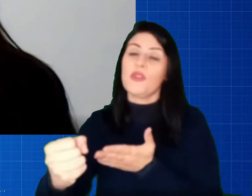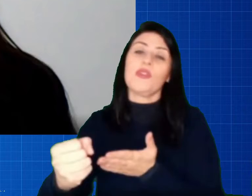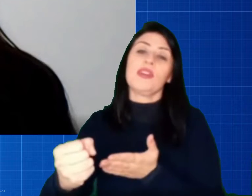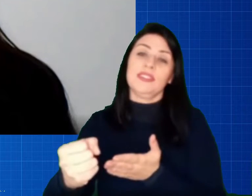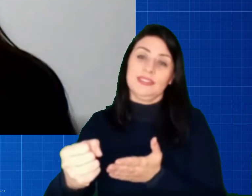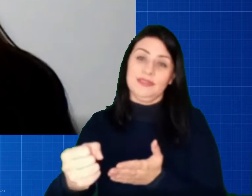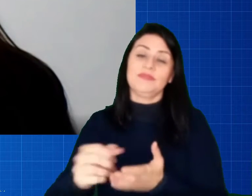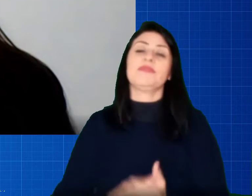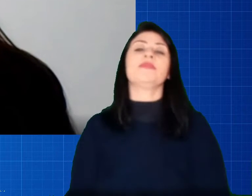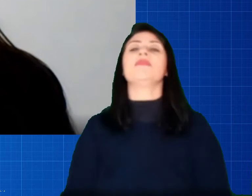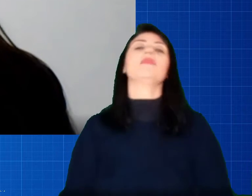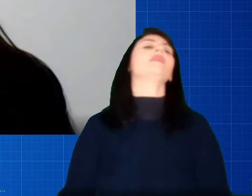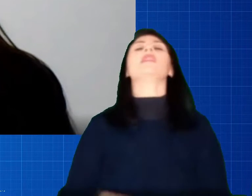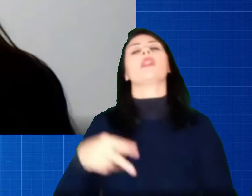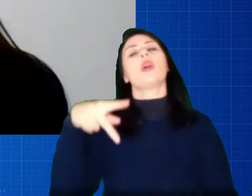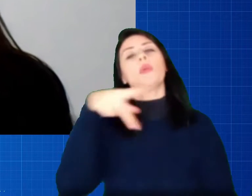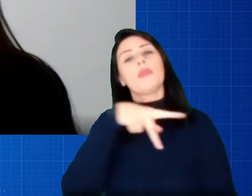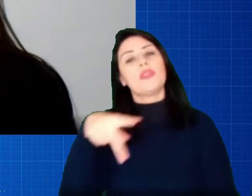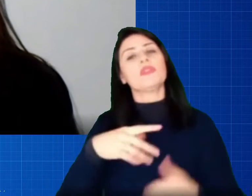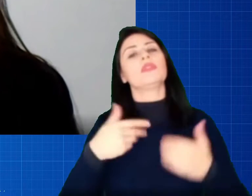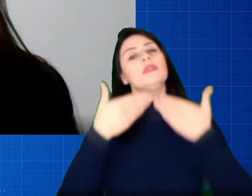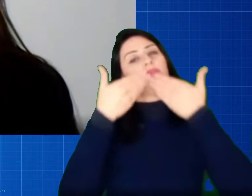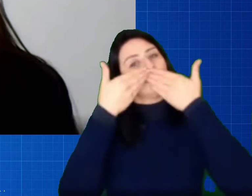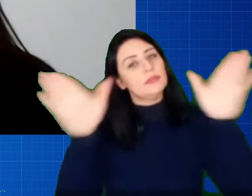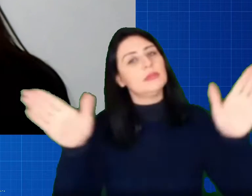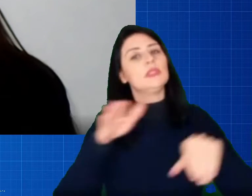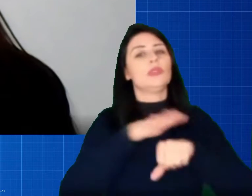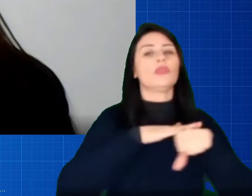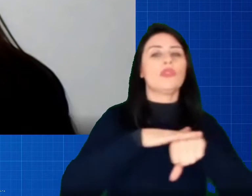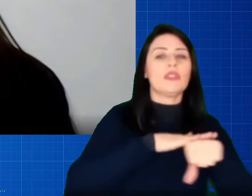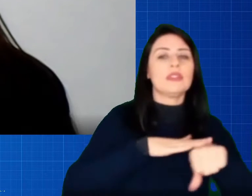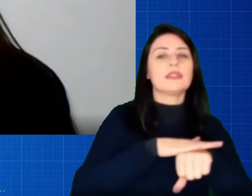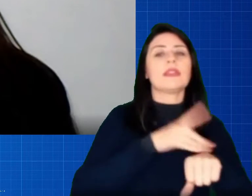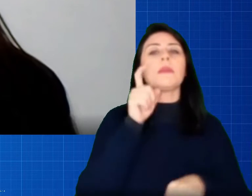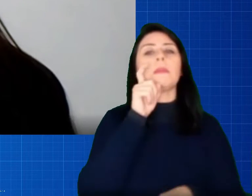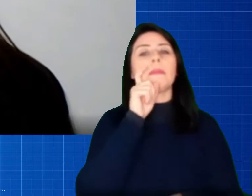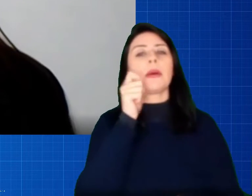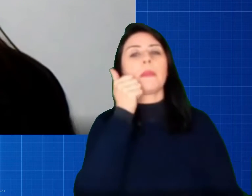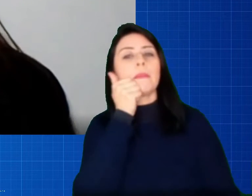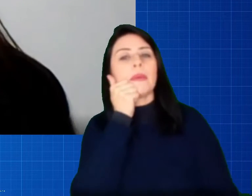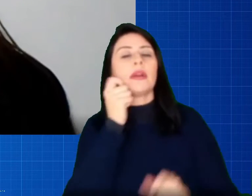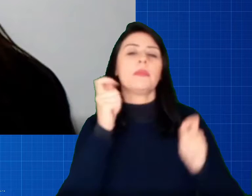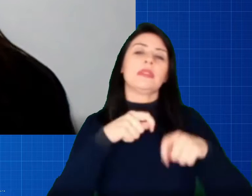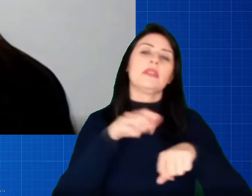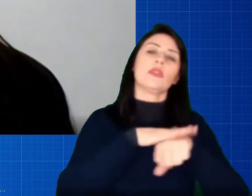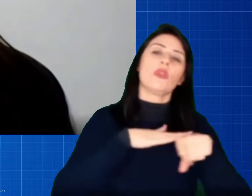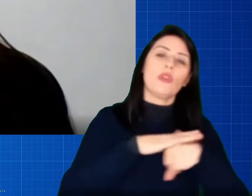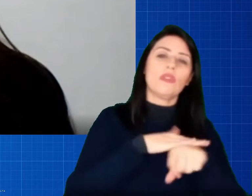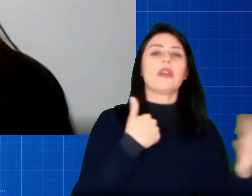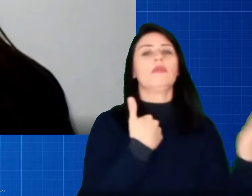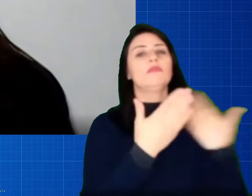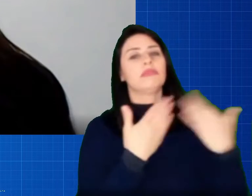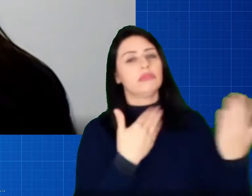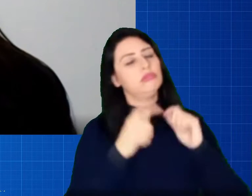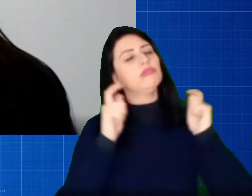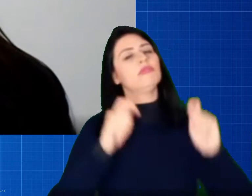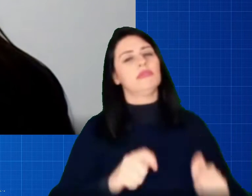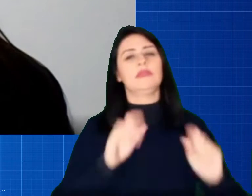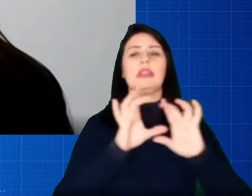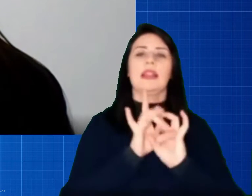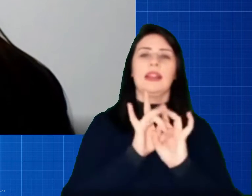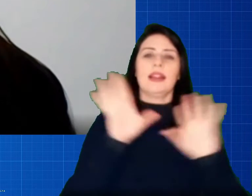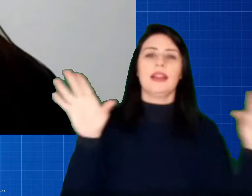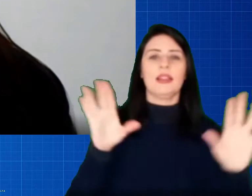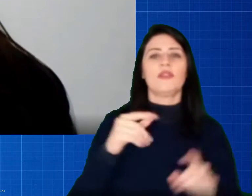mesmo, né? Os professores estão abertos à conversa, né? Os pais, principalmente, que precisarem conversar, que precisarem trocar uma ideia, troquem,